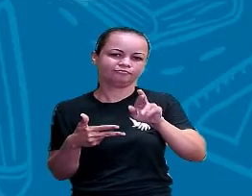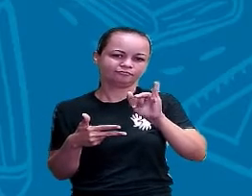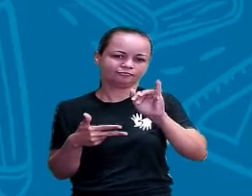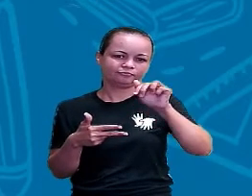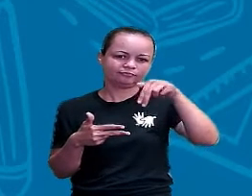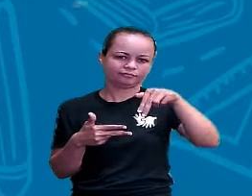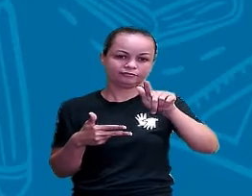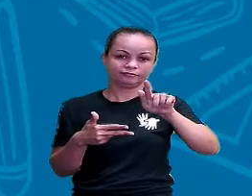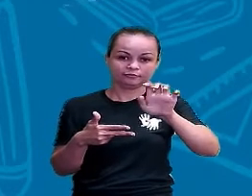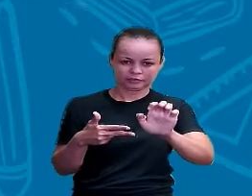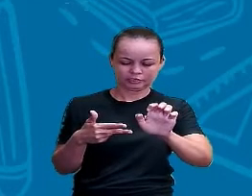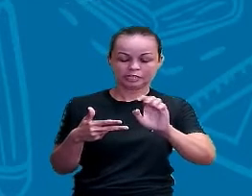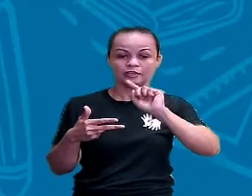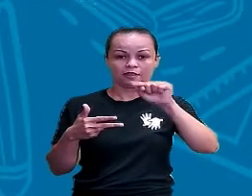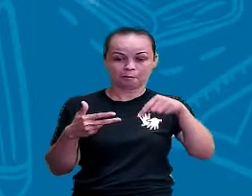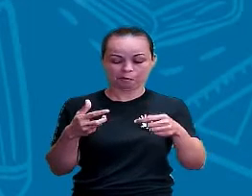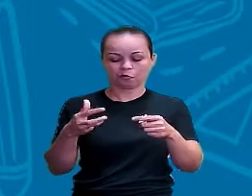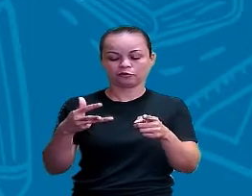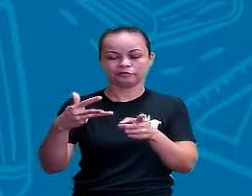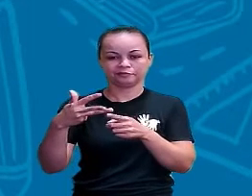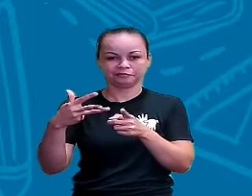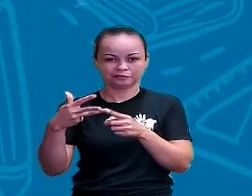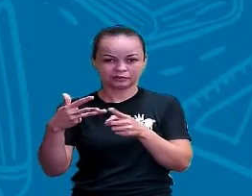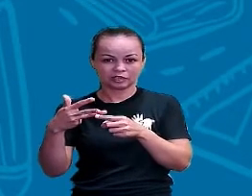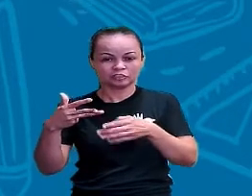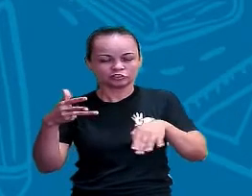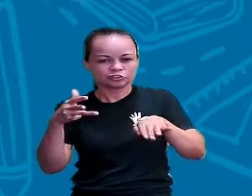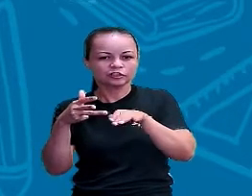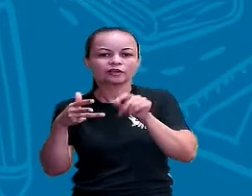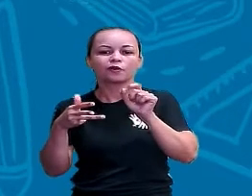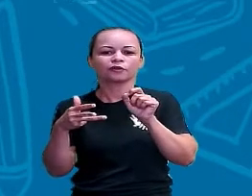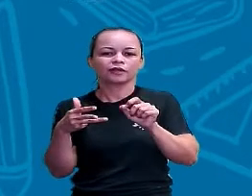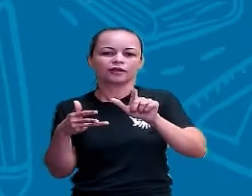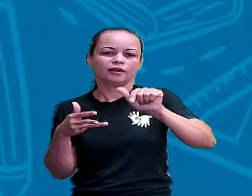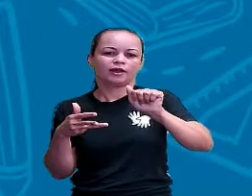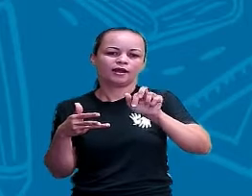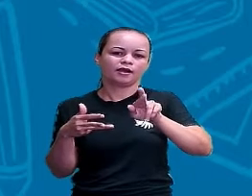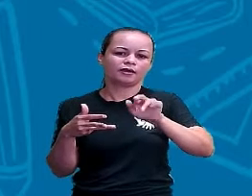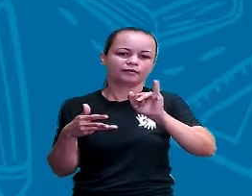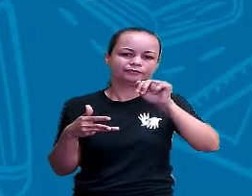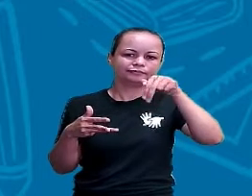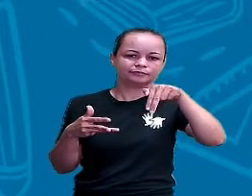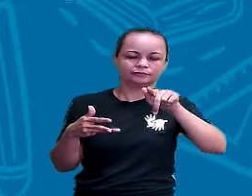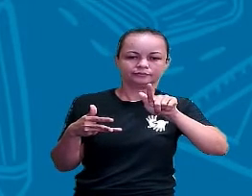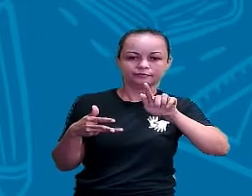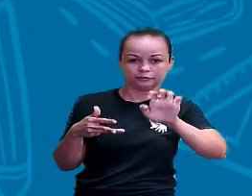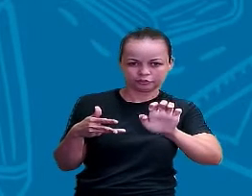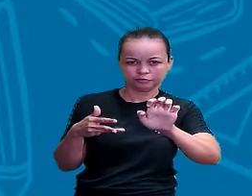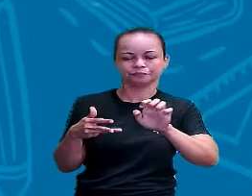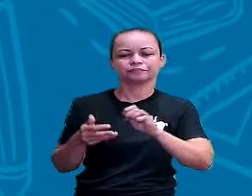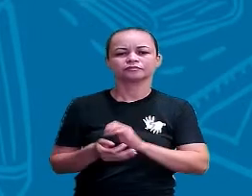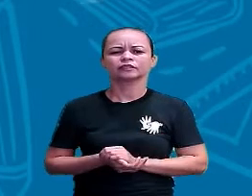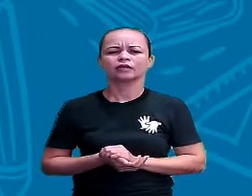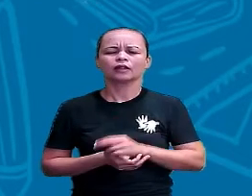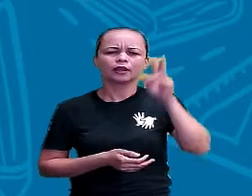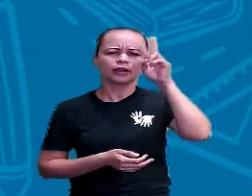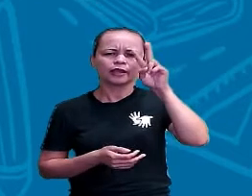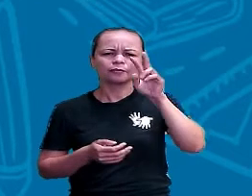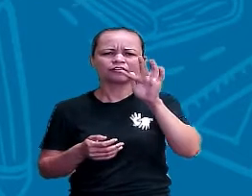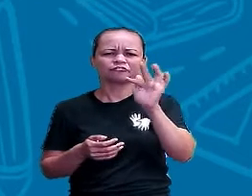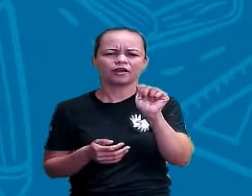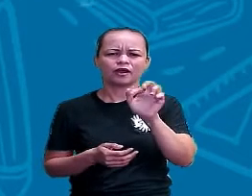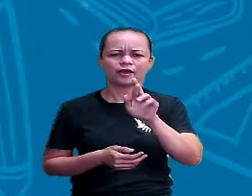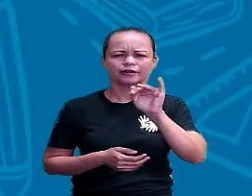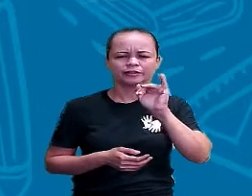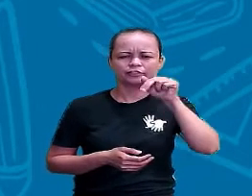certo? Depois da faringe, ele vai chegar na laringe, tá certo? Lembrem que a faringe é aquele órgão ainda que